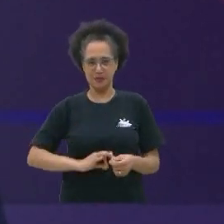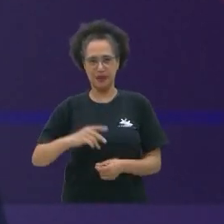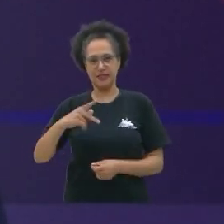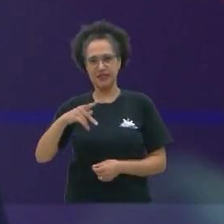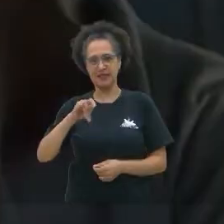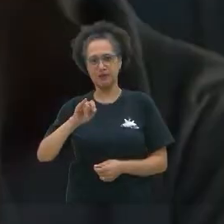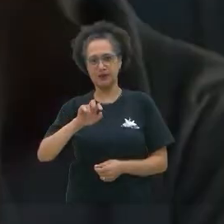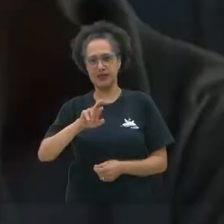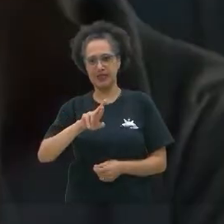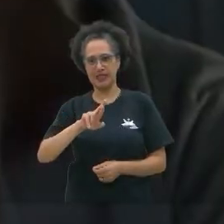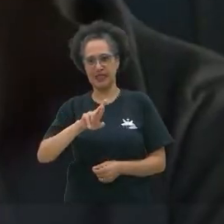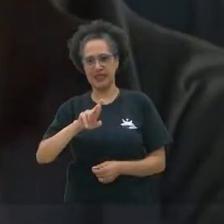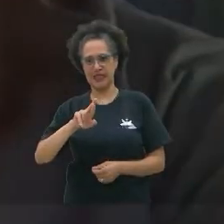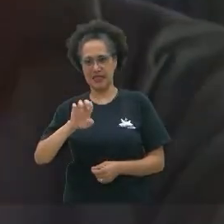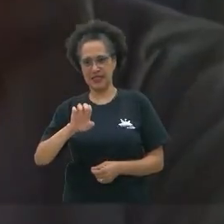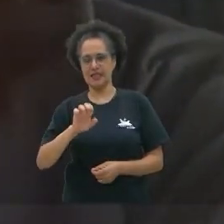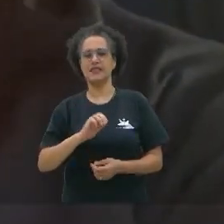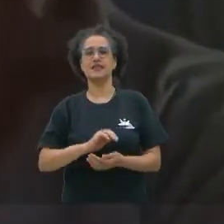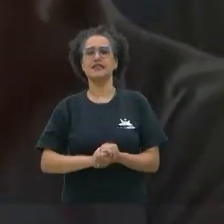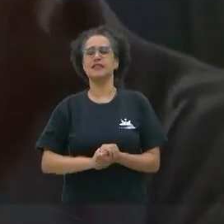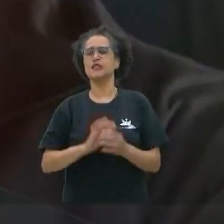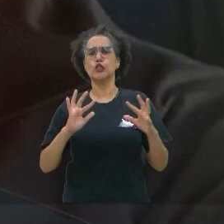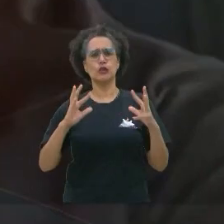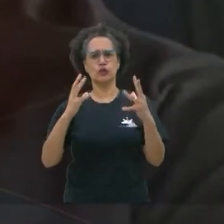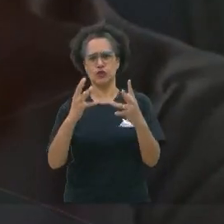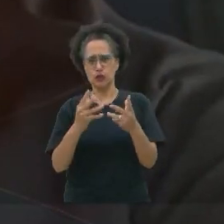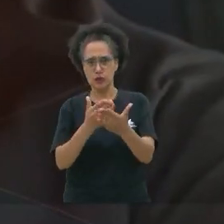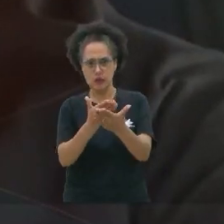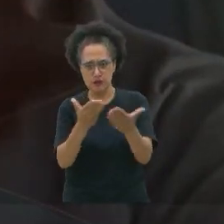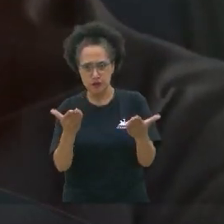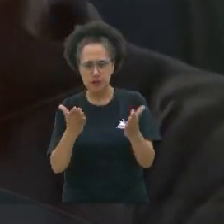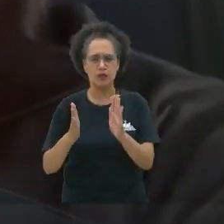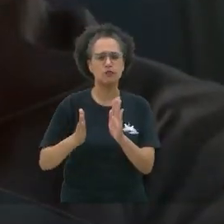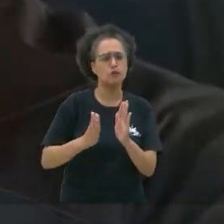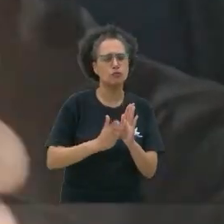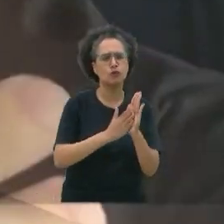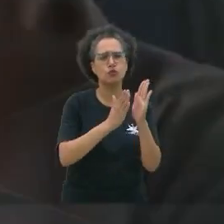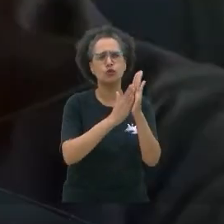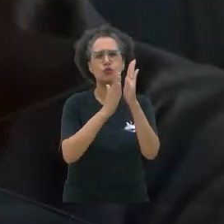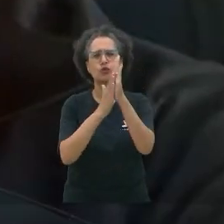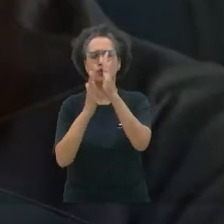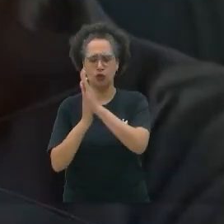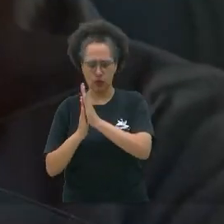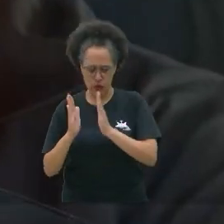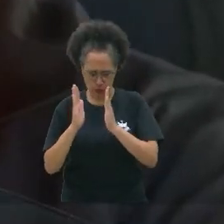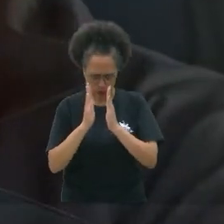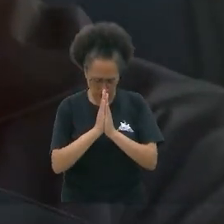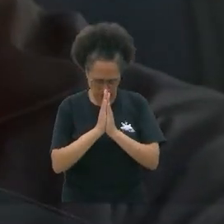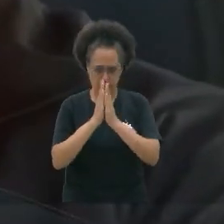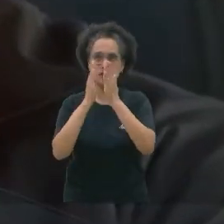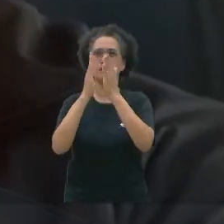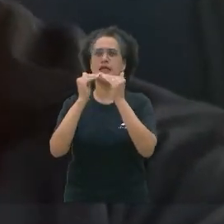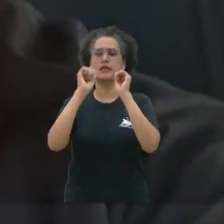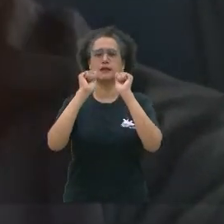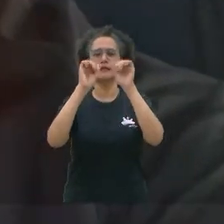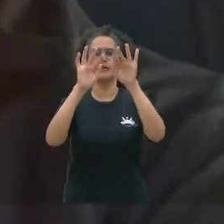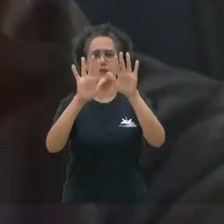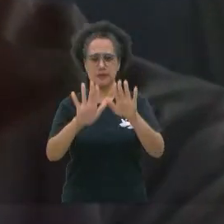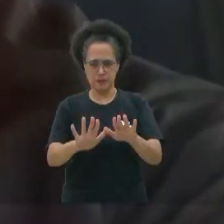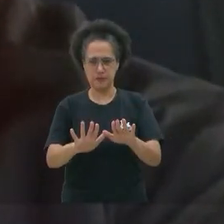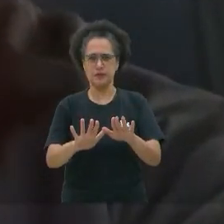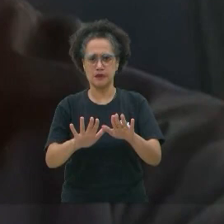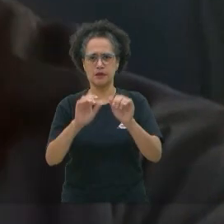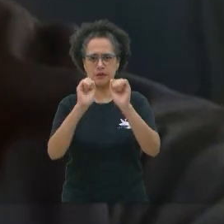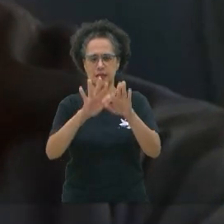Maurício. A todos vocês que estão aí na noite de louvor, eu já peço a bênção e a graça de Deus. Eu também estarei